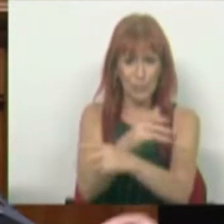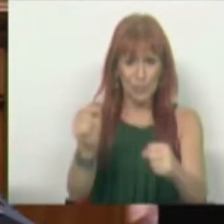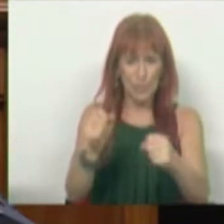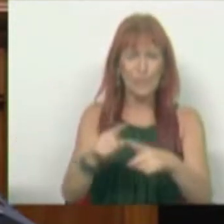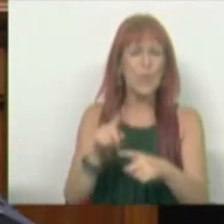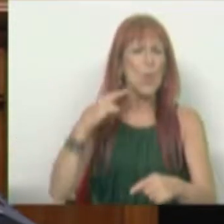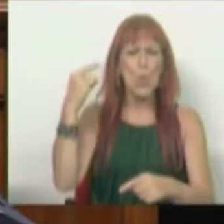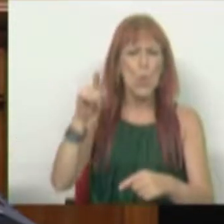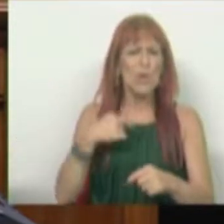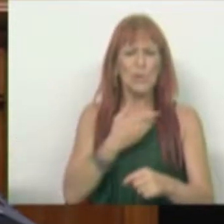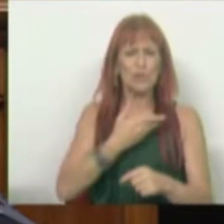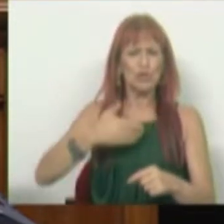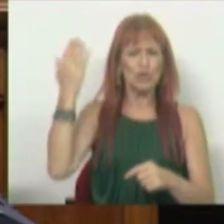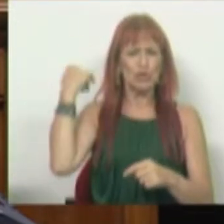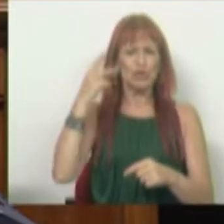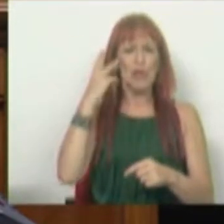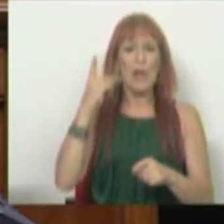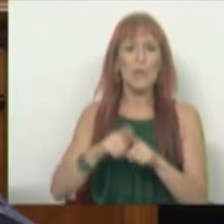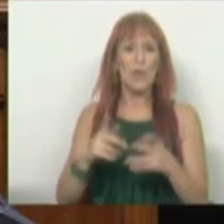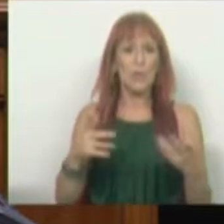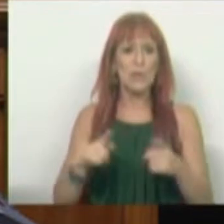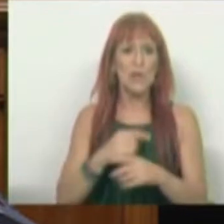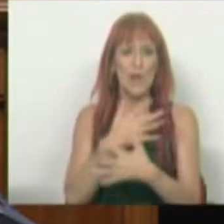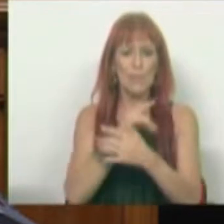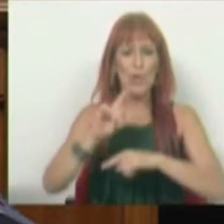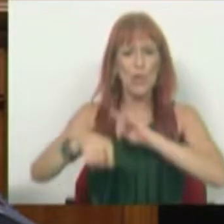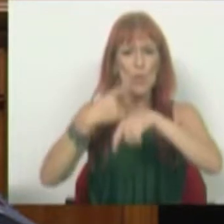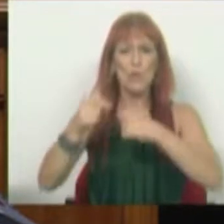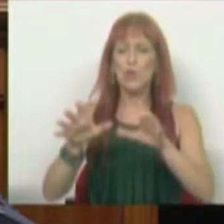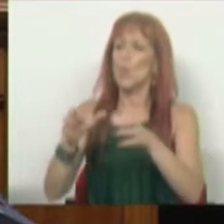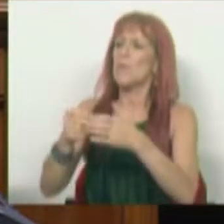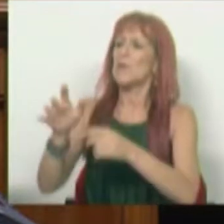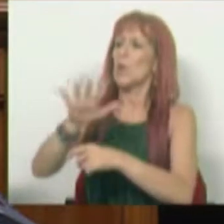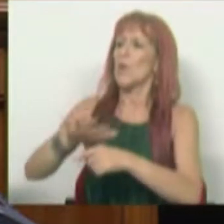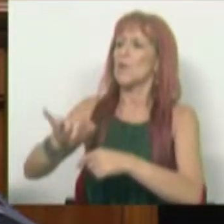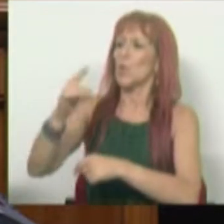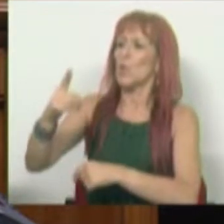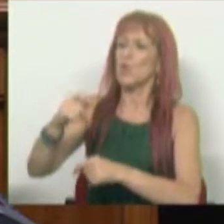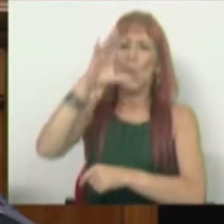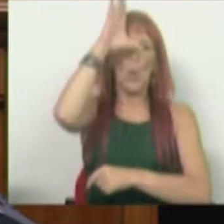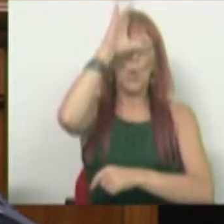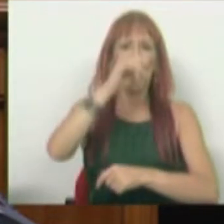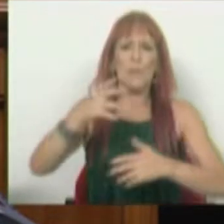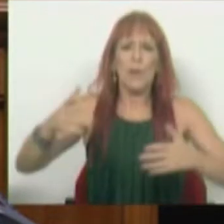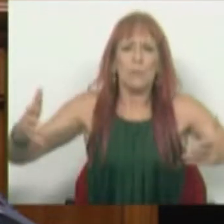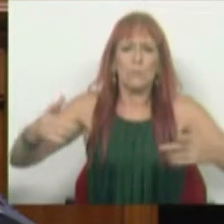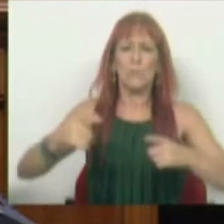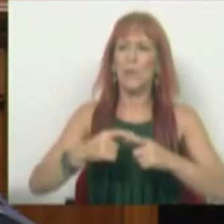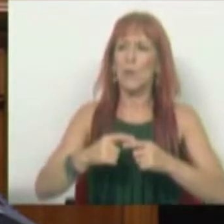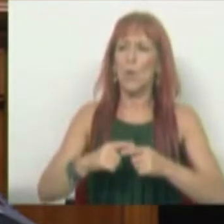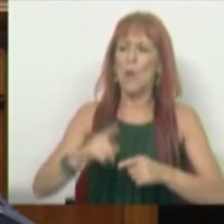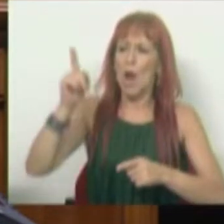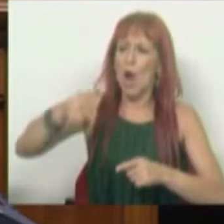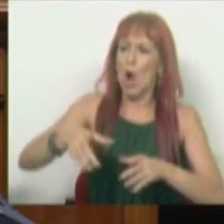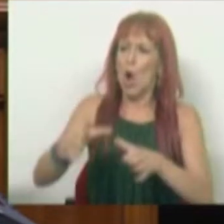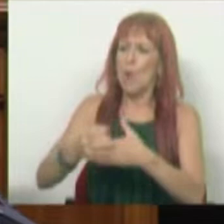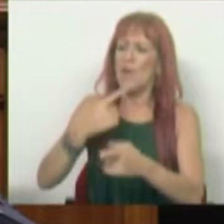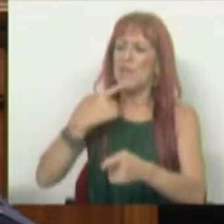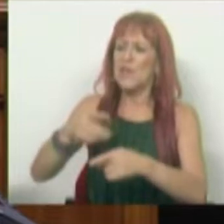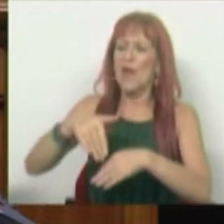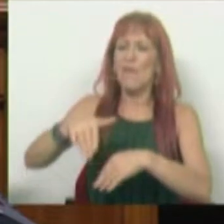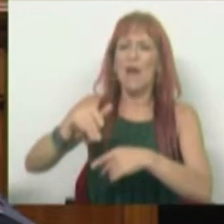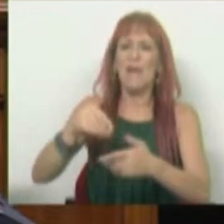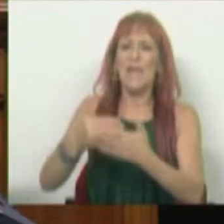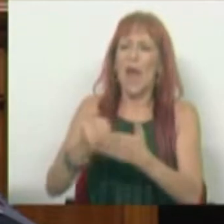Nós já vimos no passado que, depois dos incêndios, há uma comoção nacional e o Governo, para aplacar essa comoção, diz sempre que vai